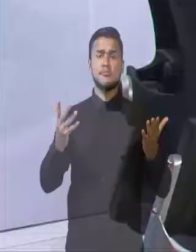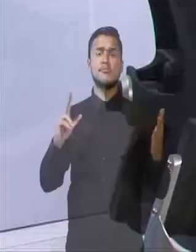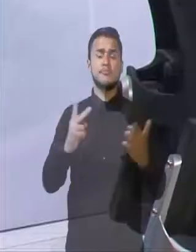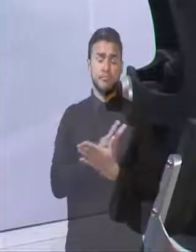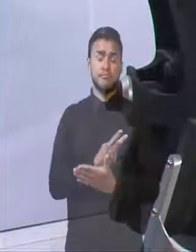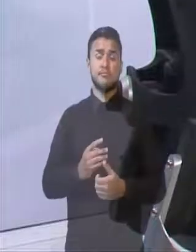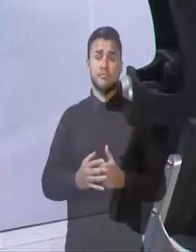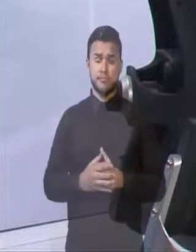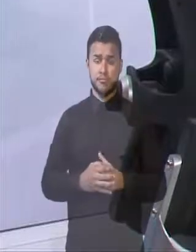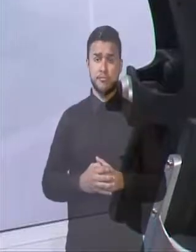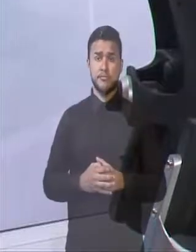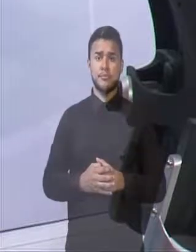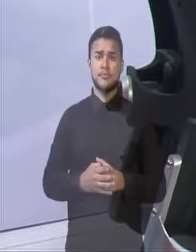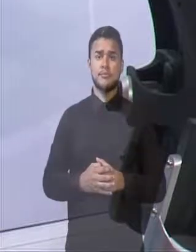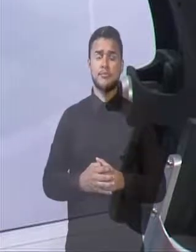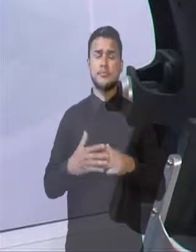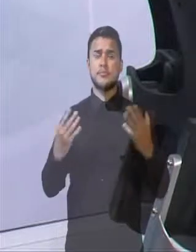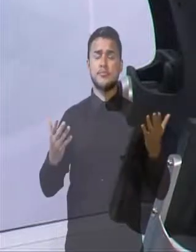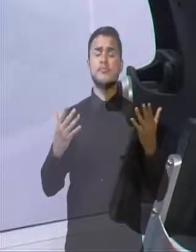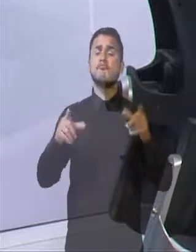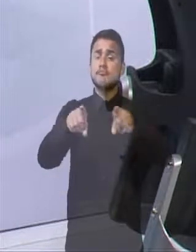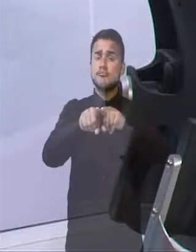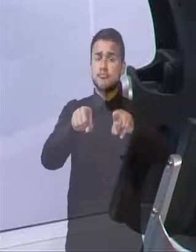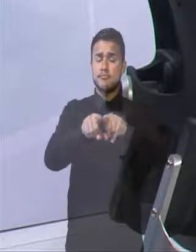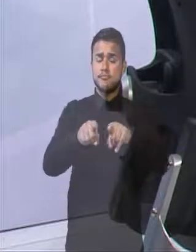também. E dizia que